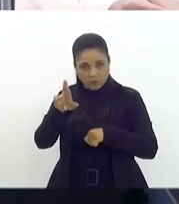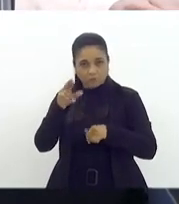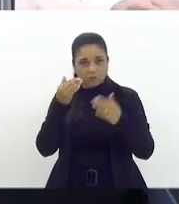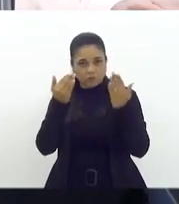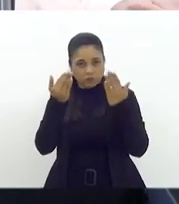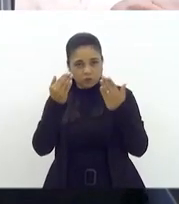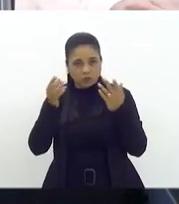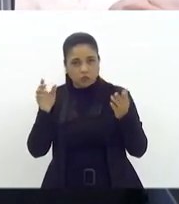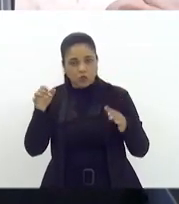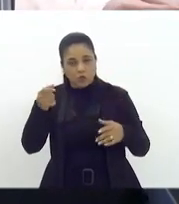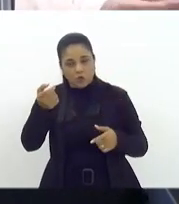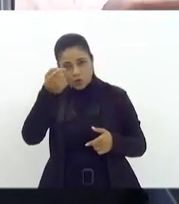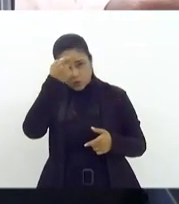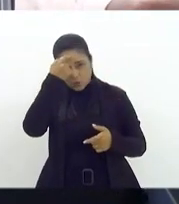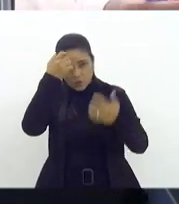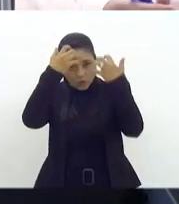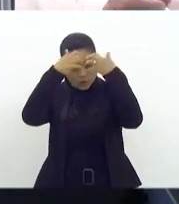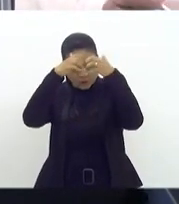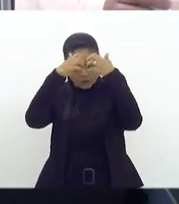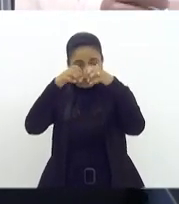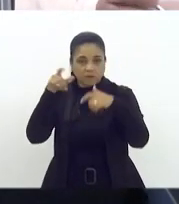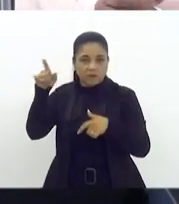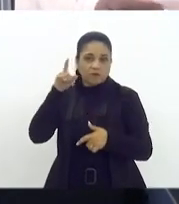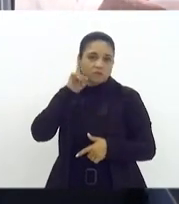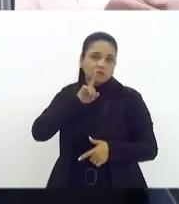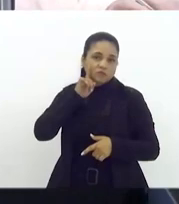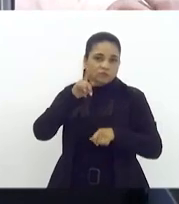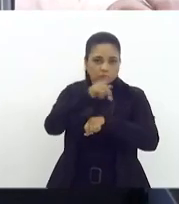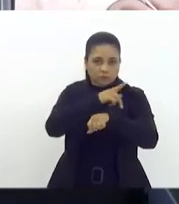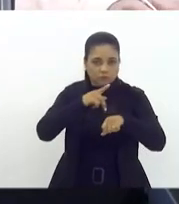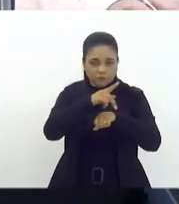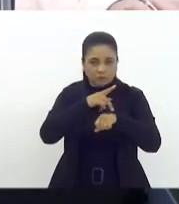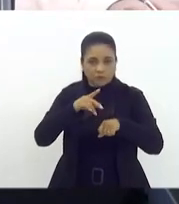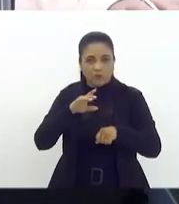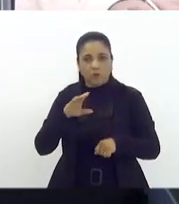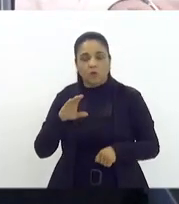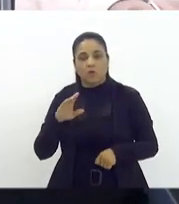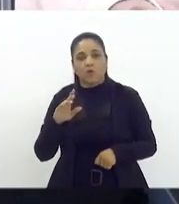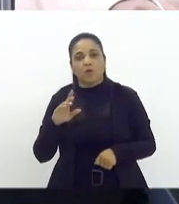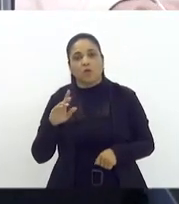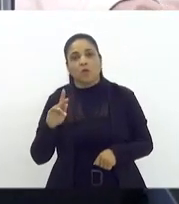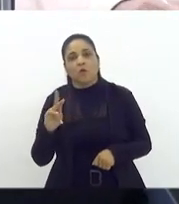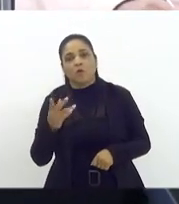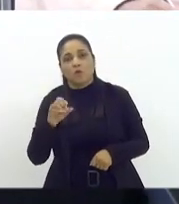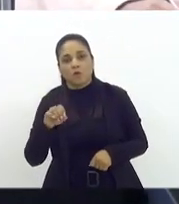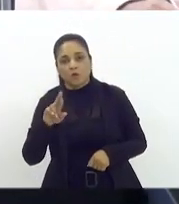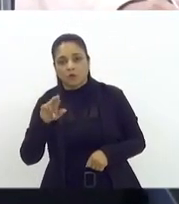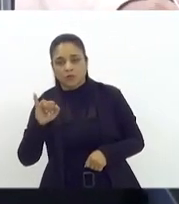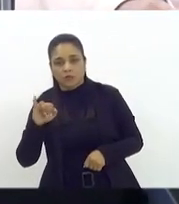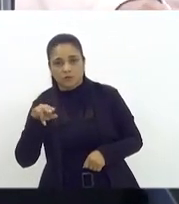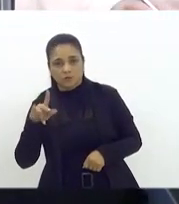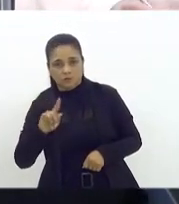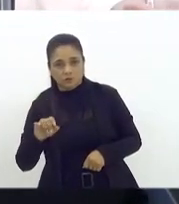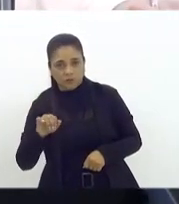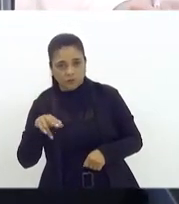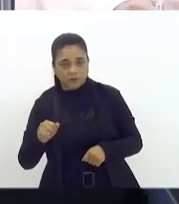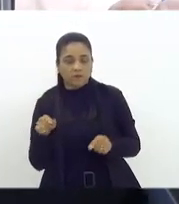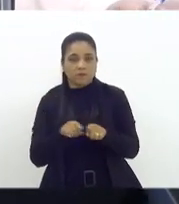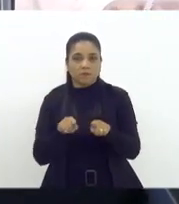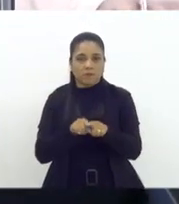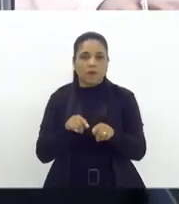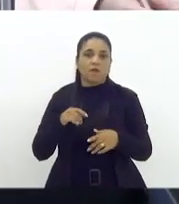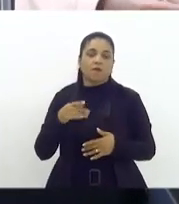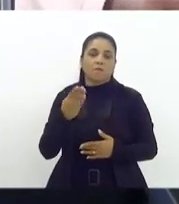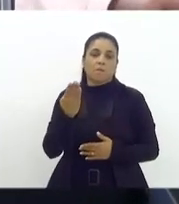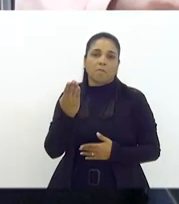Universidade do Arizona nos Estados Unidos na área das falsas memórias e pós-doutorado na universidade de